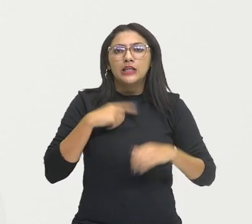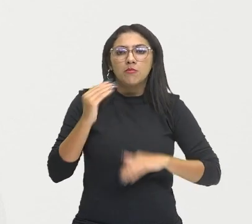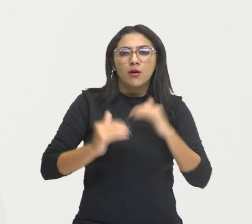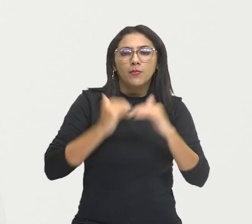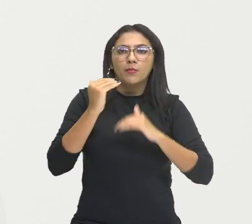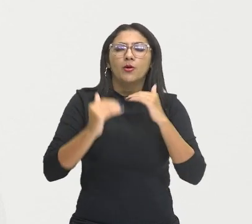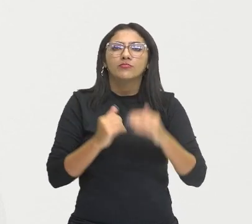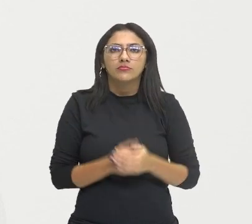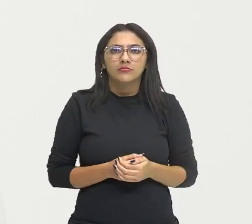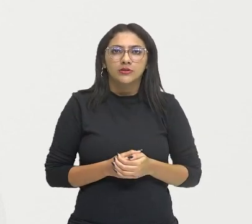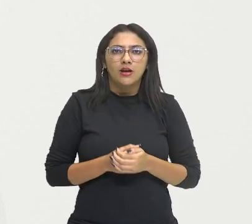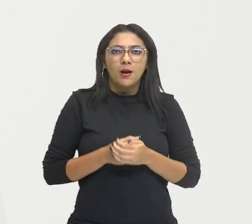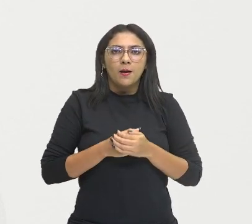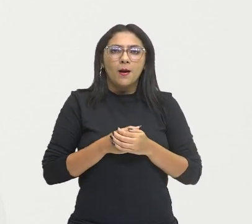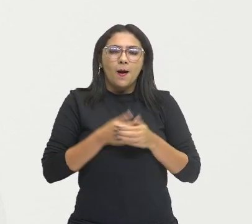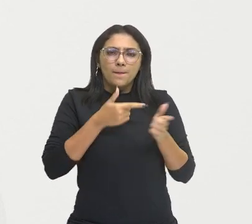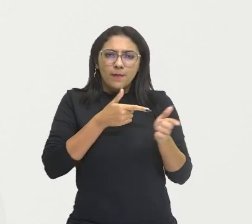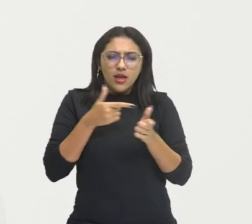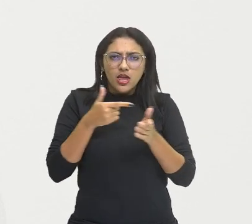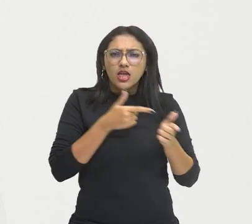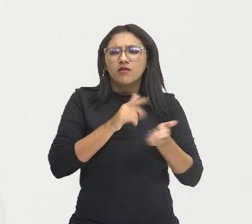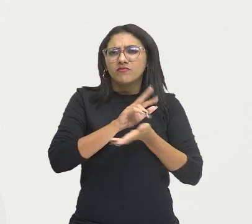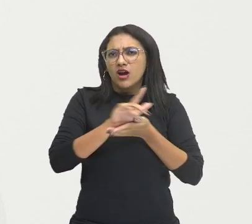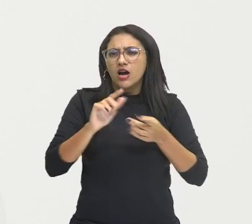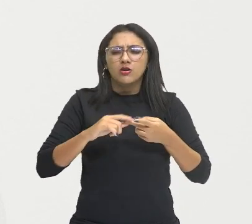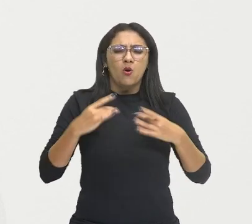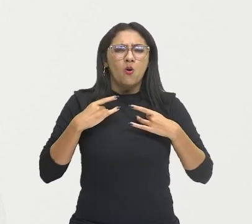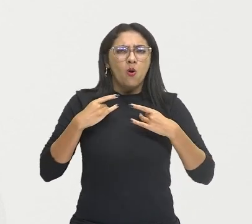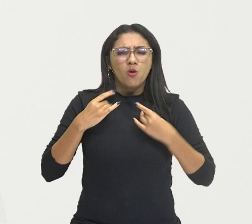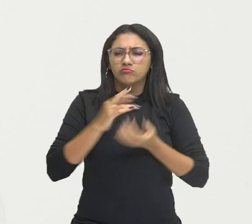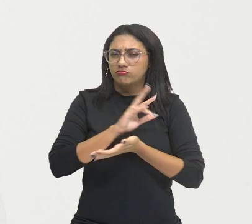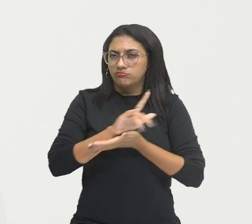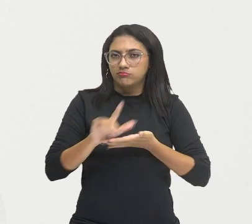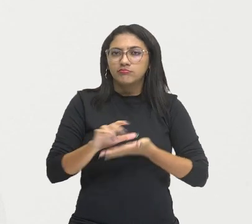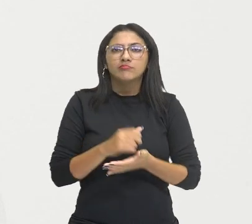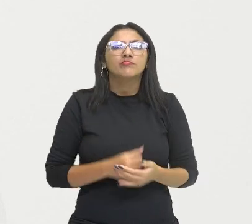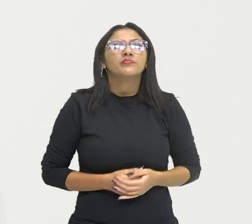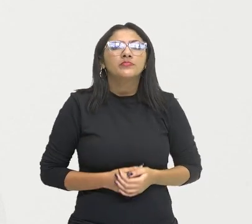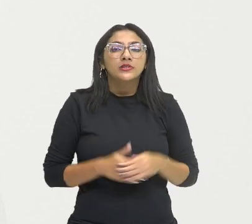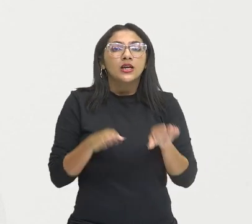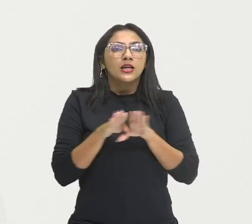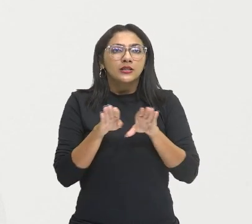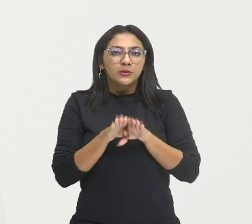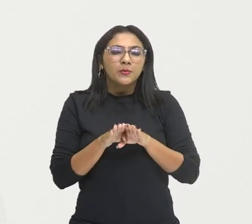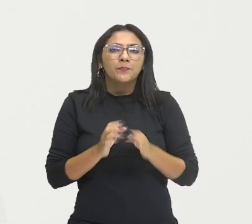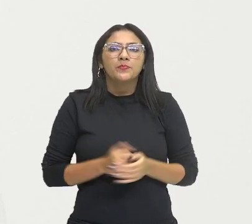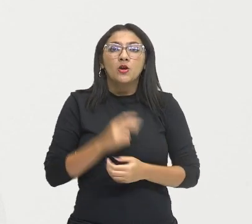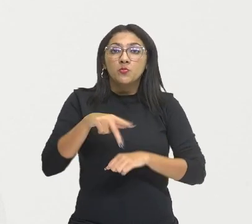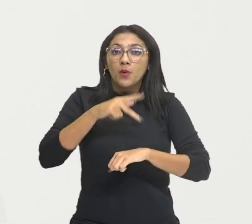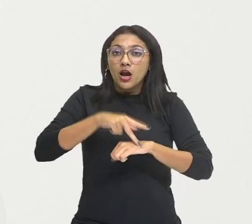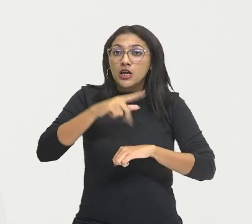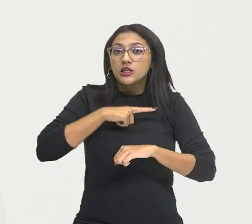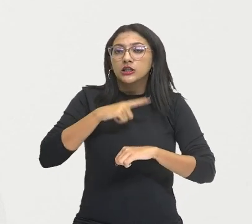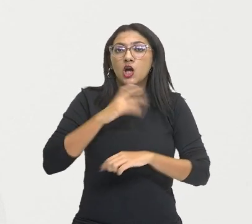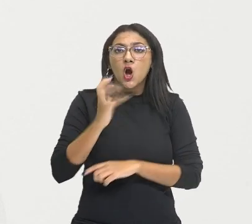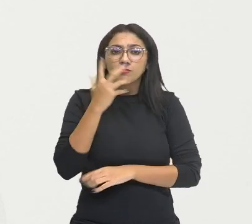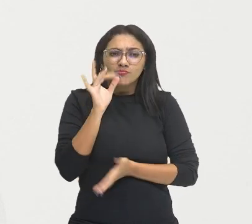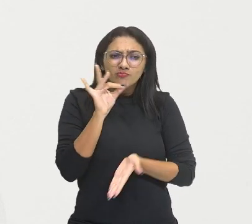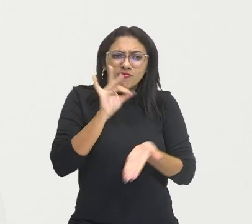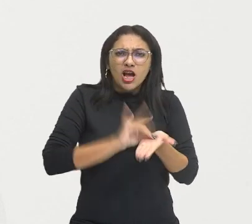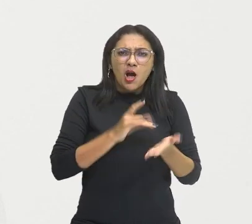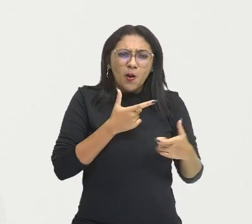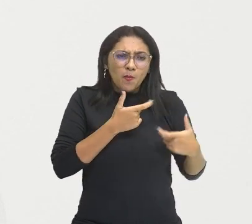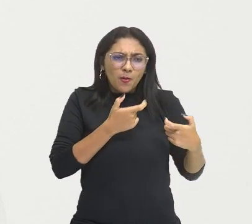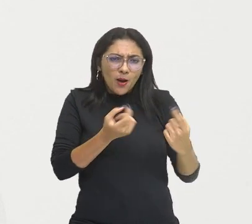à guerra. Armamento de uma forma geral, fardamento, dentre outros. Além disso, os países onde a guerra estava acontecendo de fato, tá,